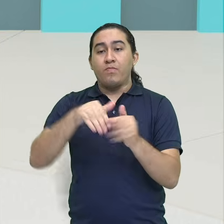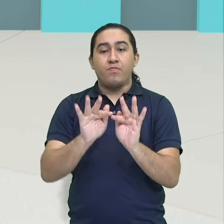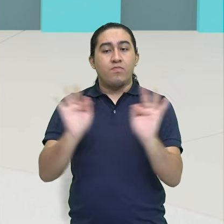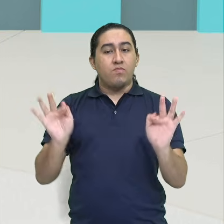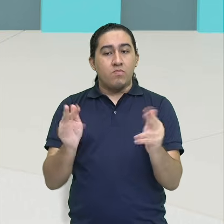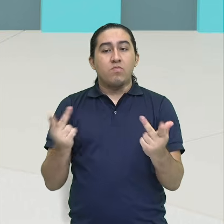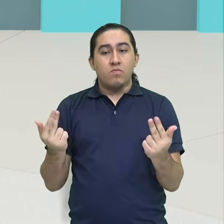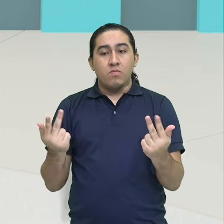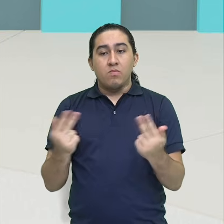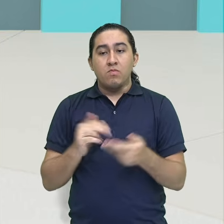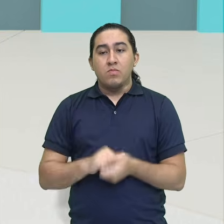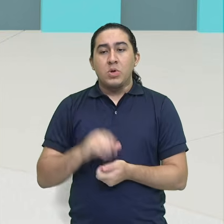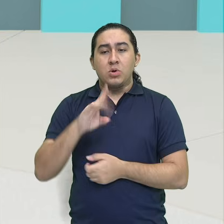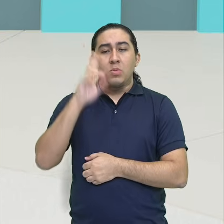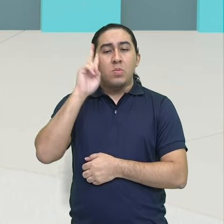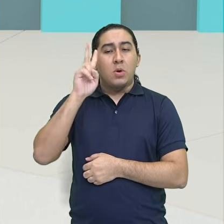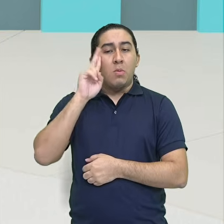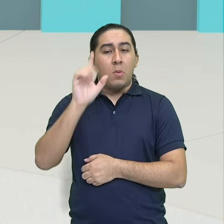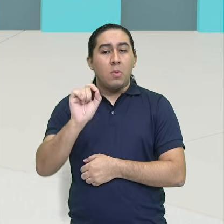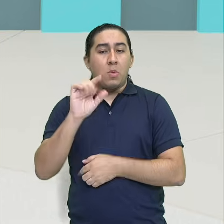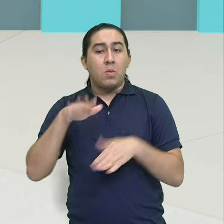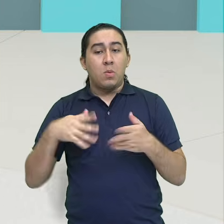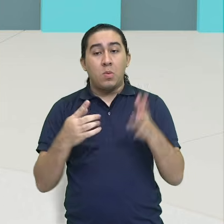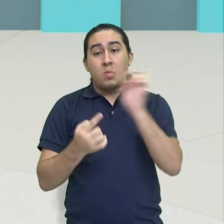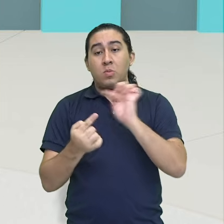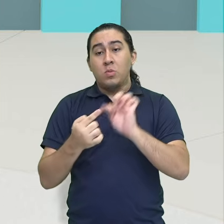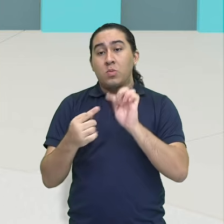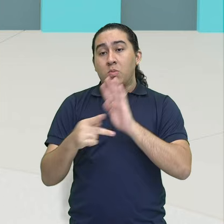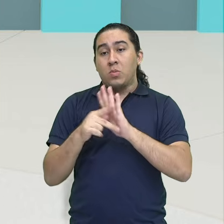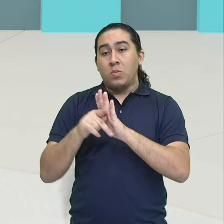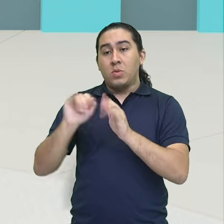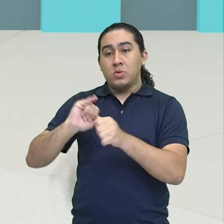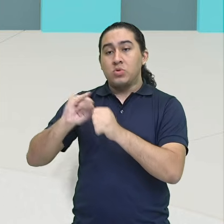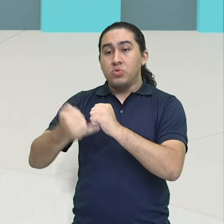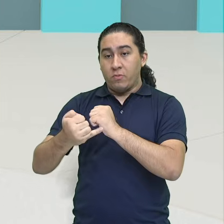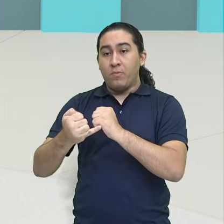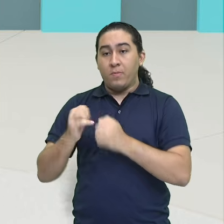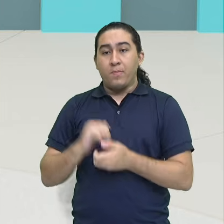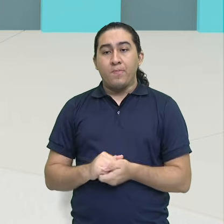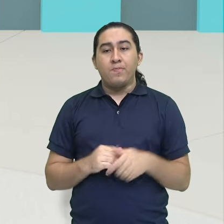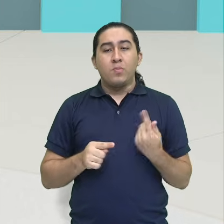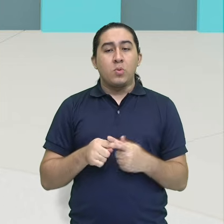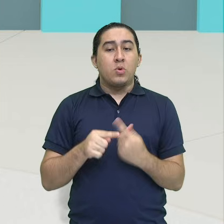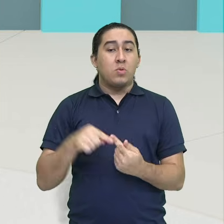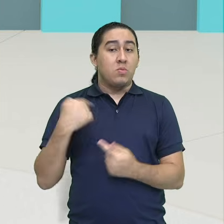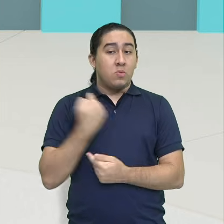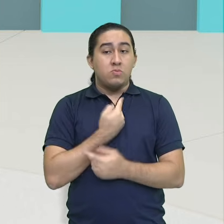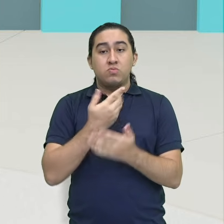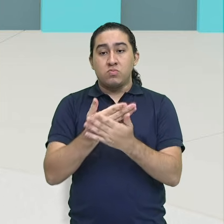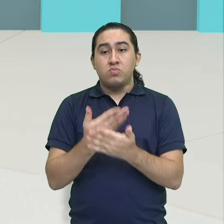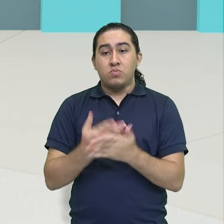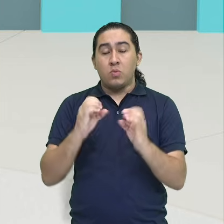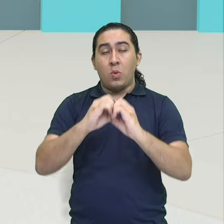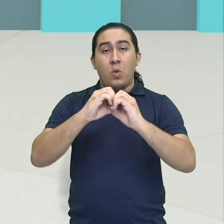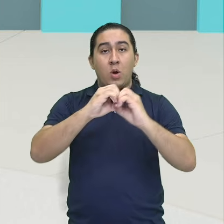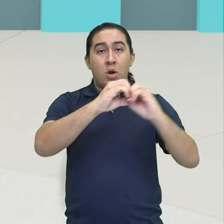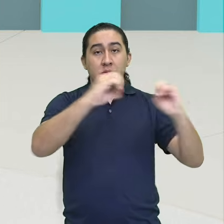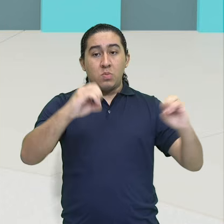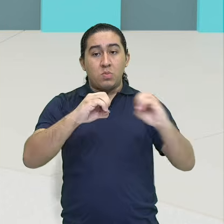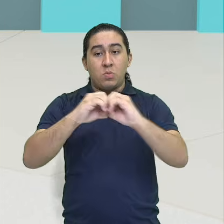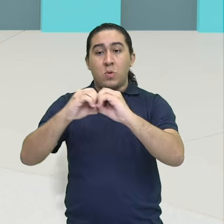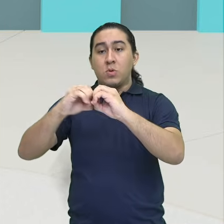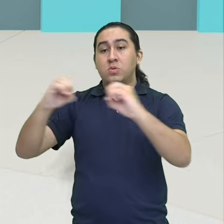gente recordar o papel do adjetivo. Porque nós iremos estudar as orações